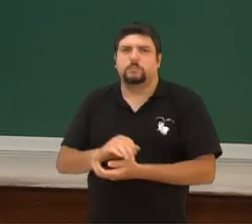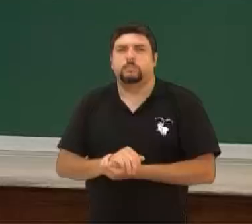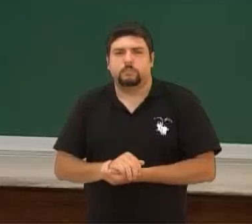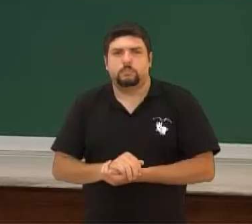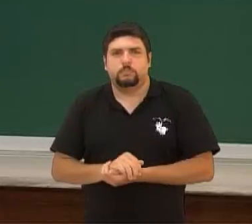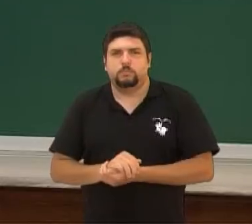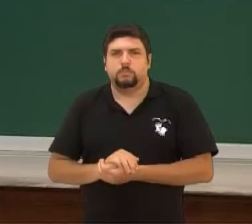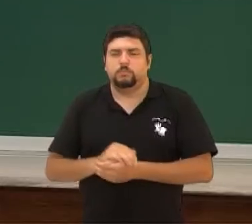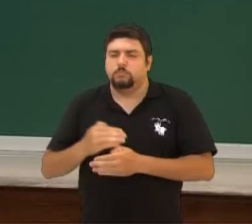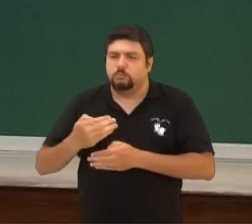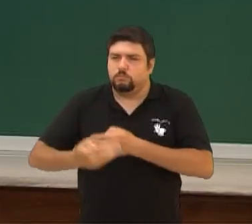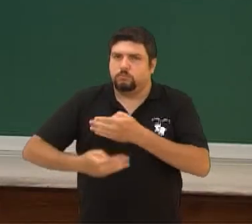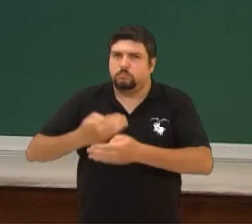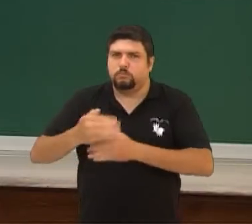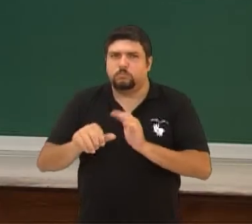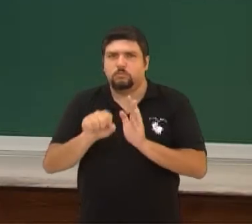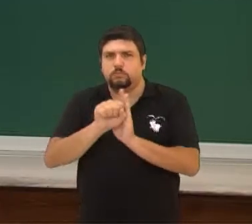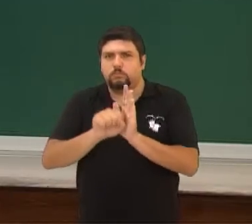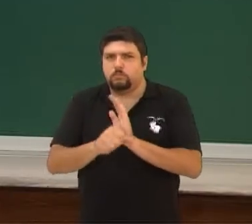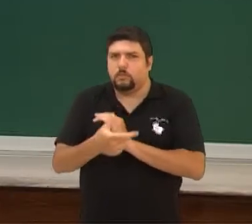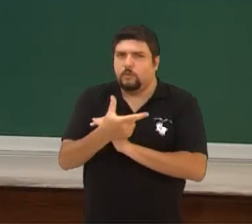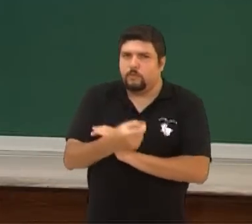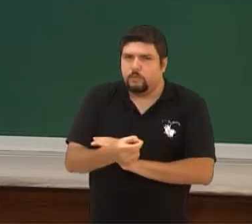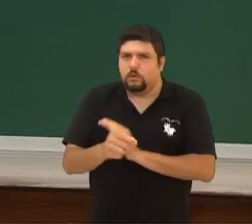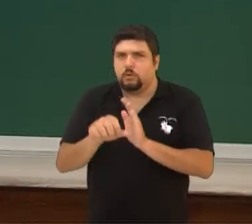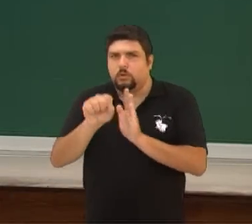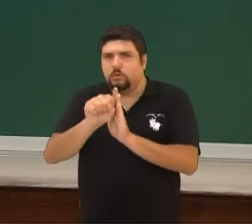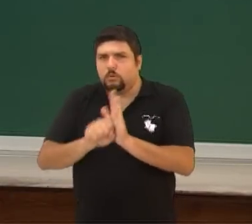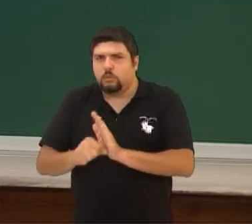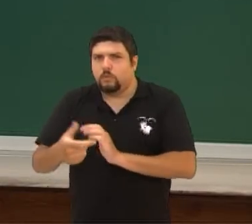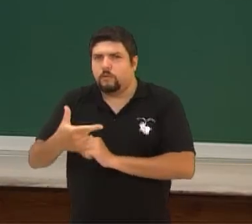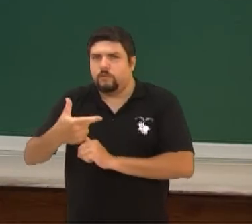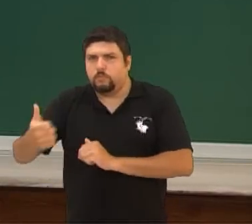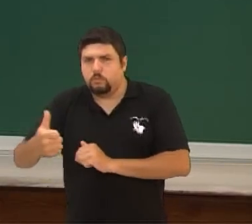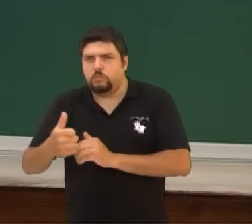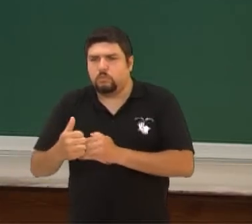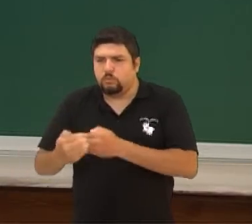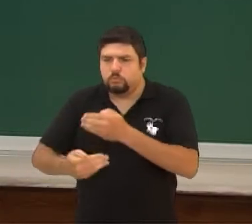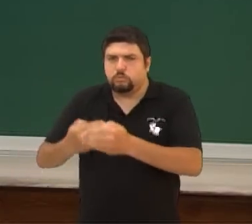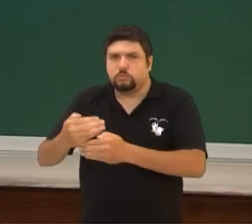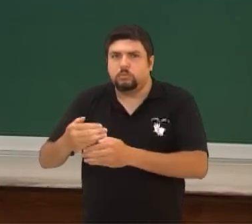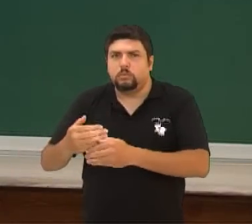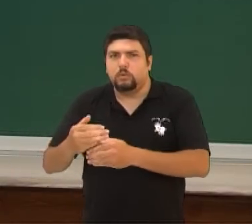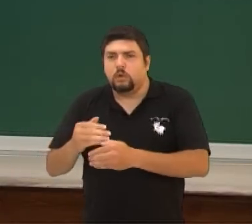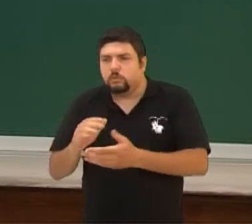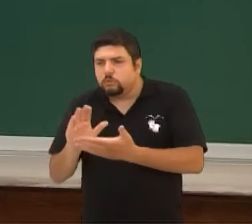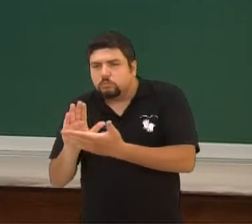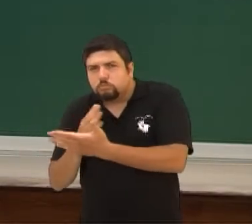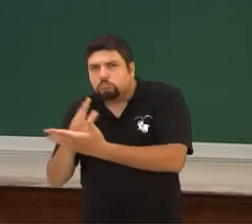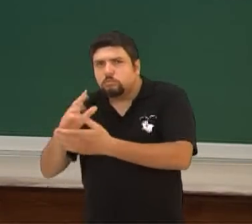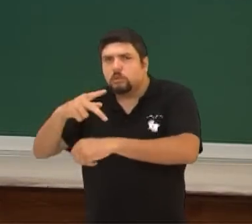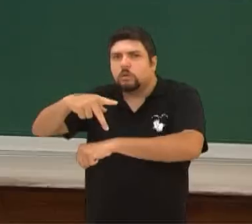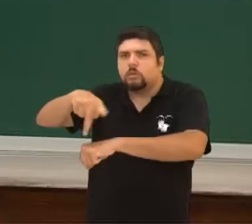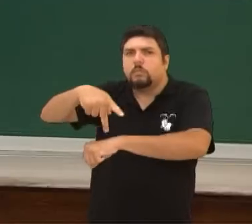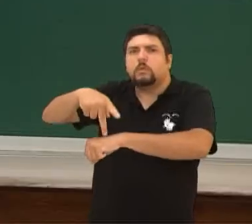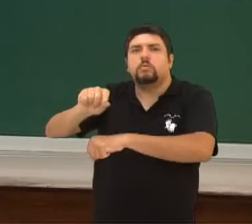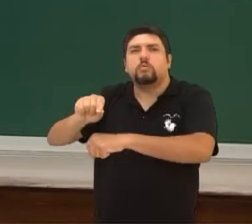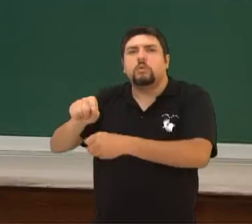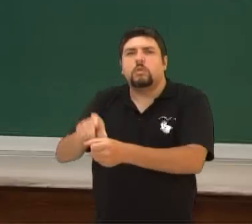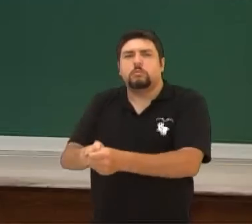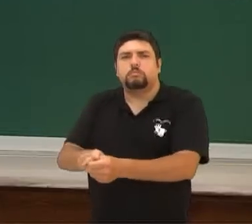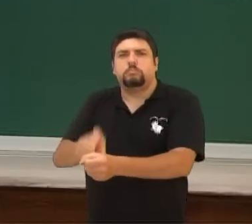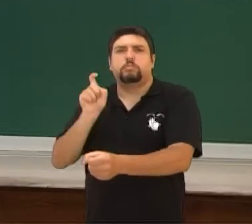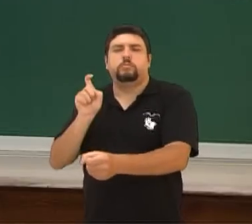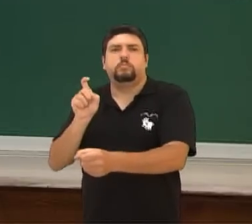no desenvolvimento do século XX, início do XXI, muitos países conquistaram a sua independência. Então, para vocês terem uma ideia, eles estavam lá em meados do